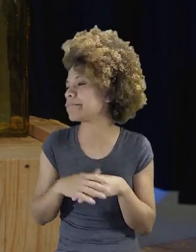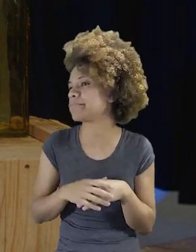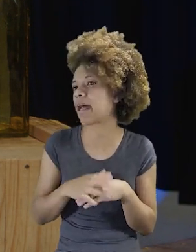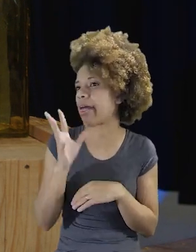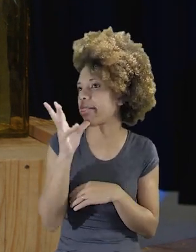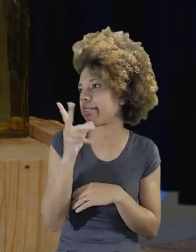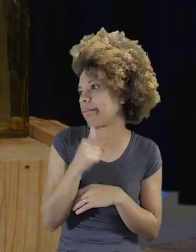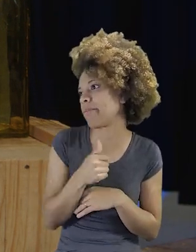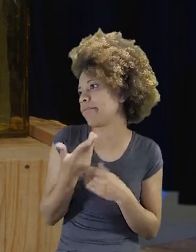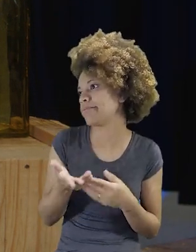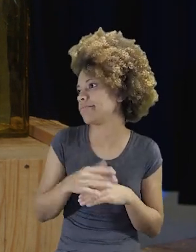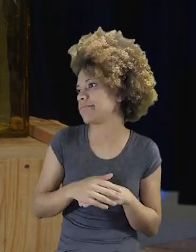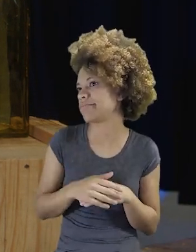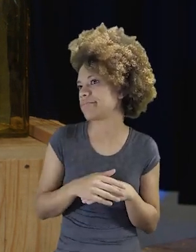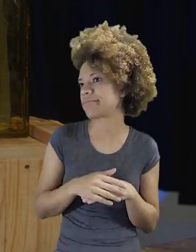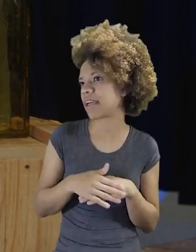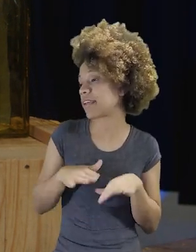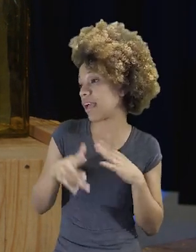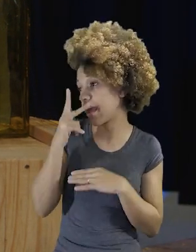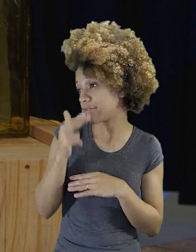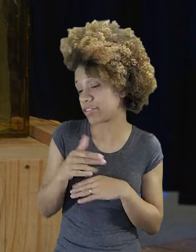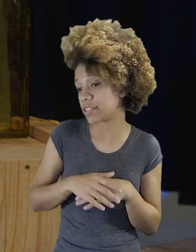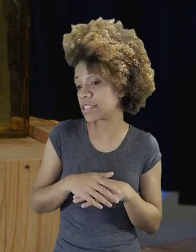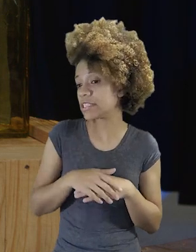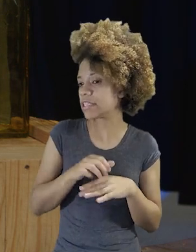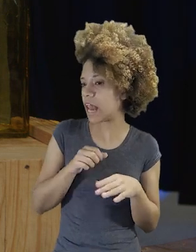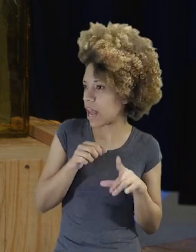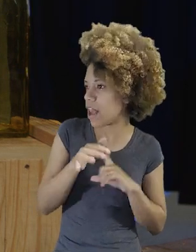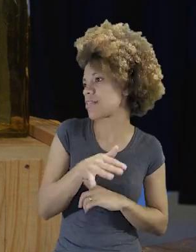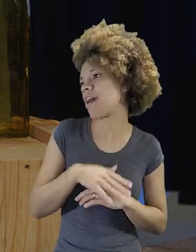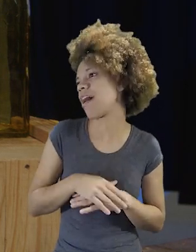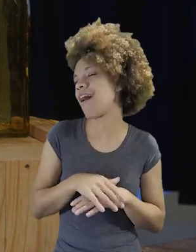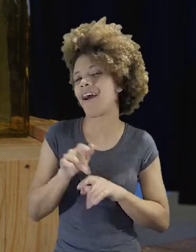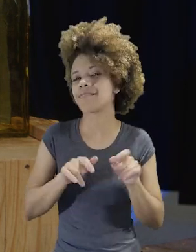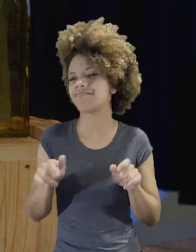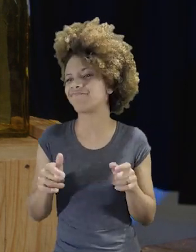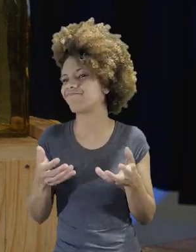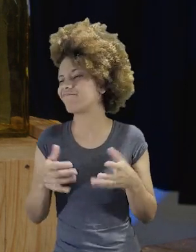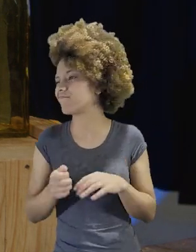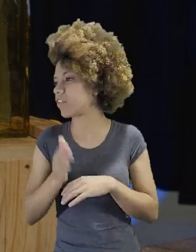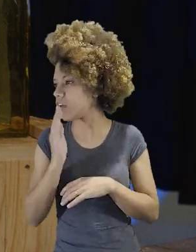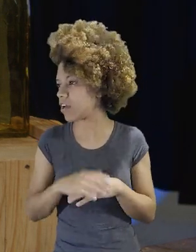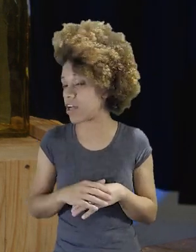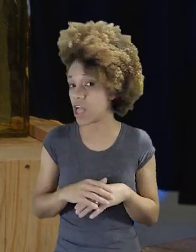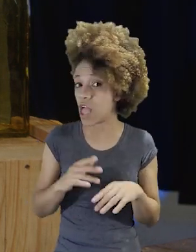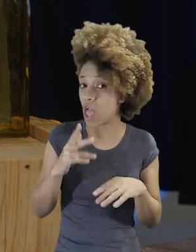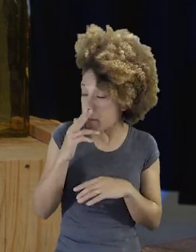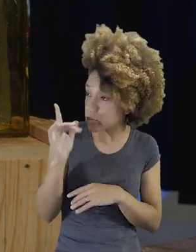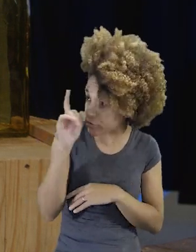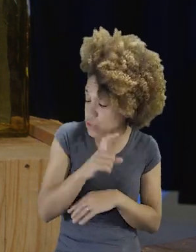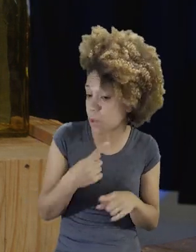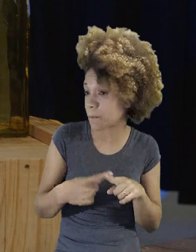ah às vezes demorou tanto que é que às vezes ele acha que a gente precisa lançar a galera não vai